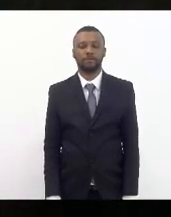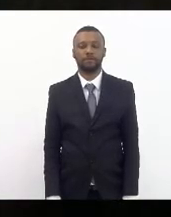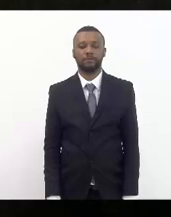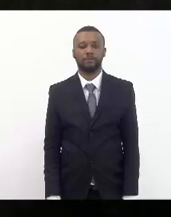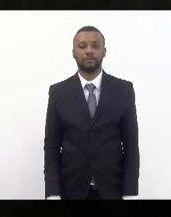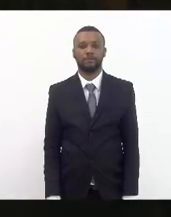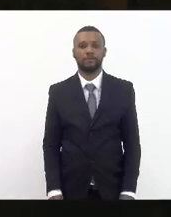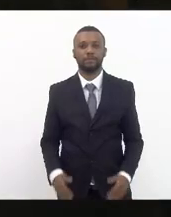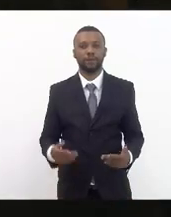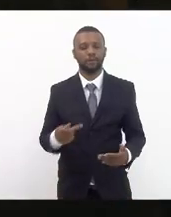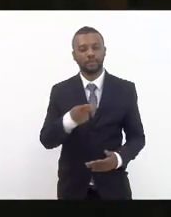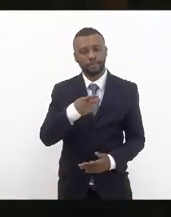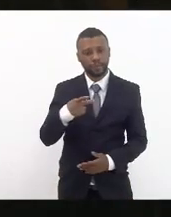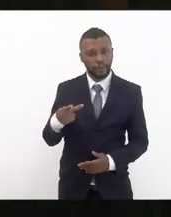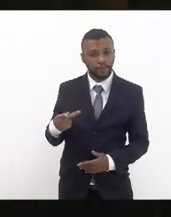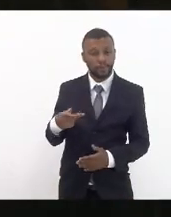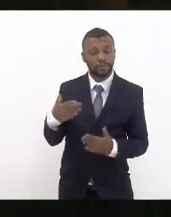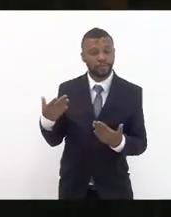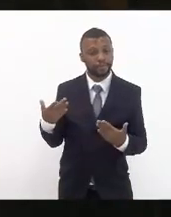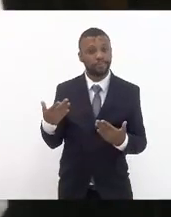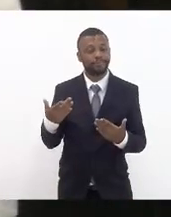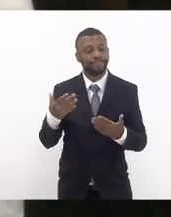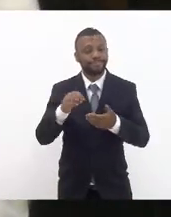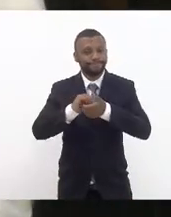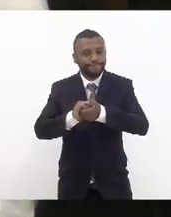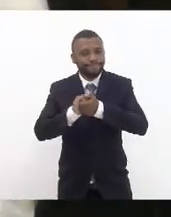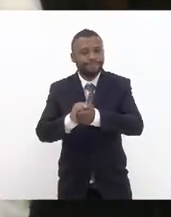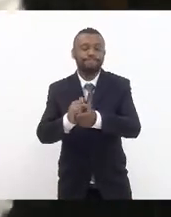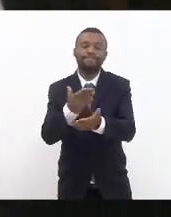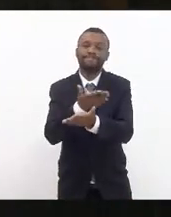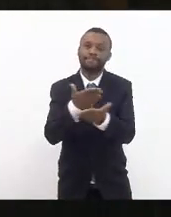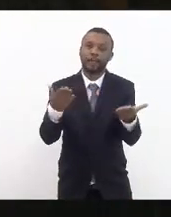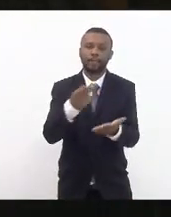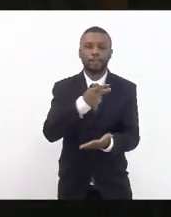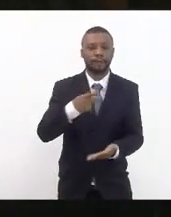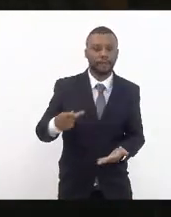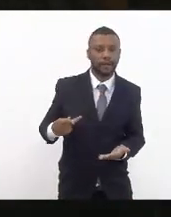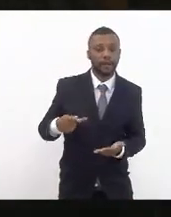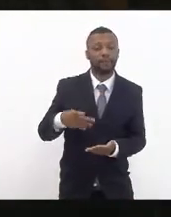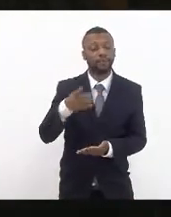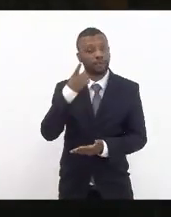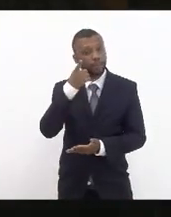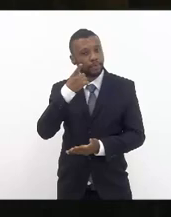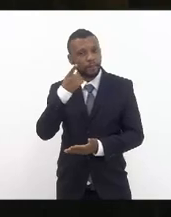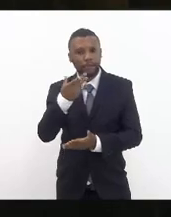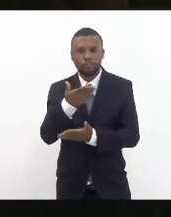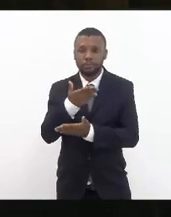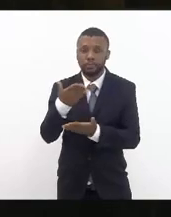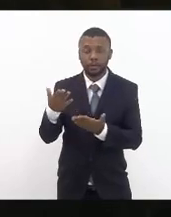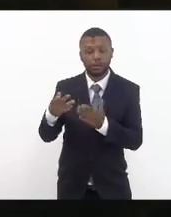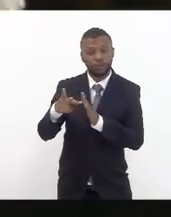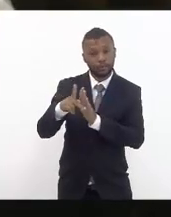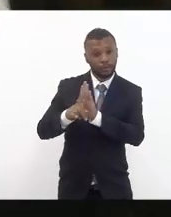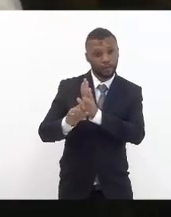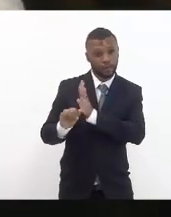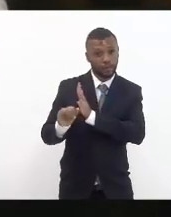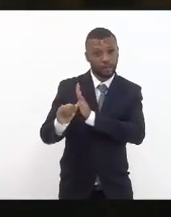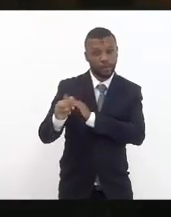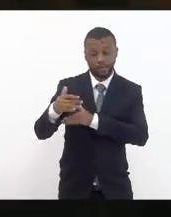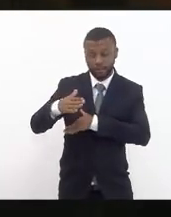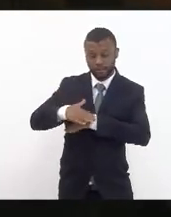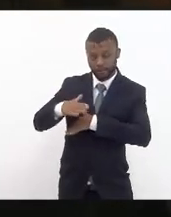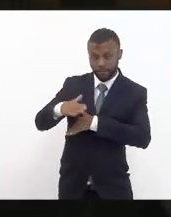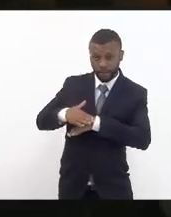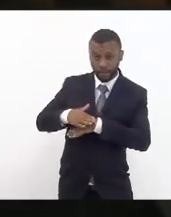Senhor presidente, trabalho, deputado André Ciliano, demais deputados aqui da casa. Esse projeto, que já é minha autoria, deputado Luiz Paulo,